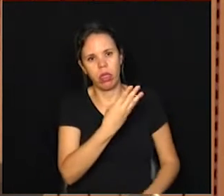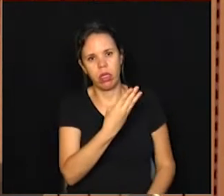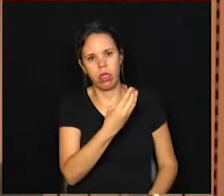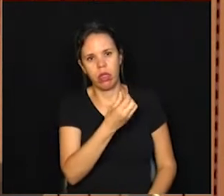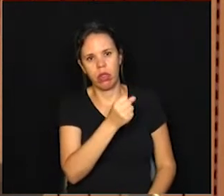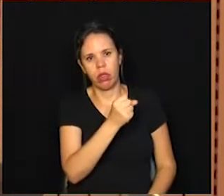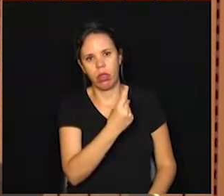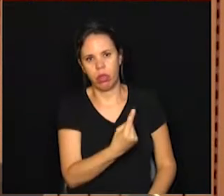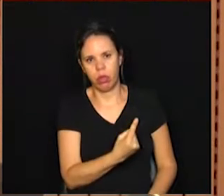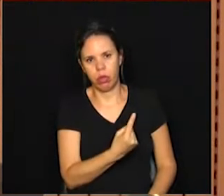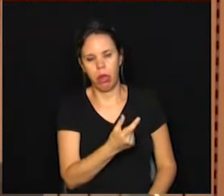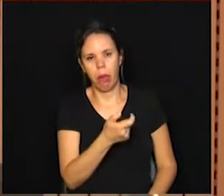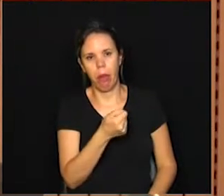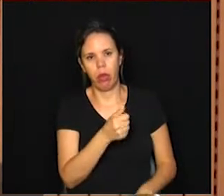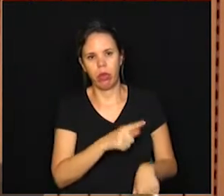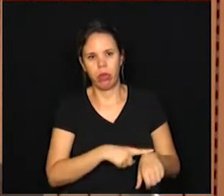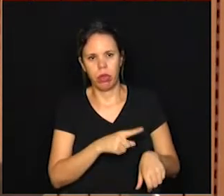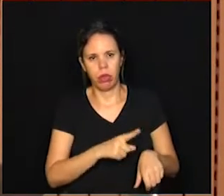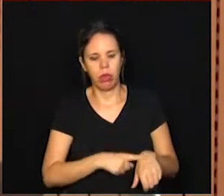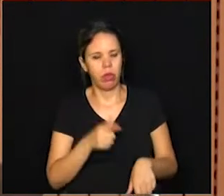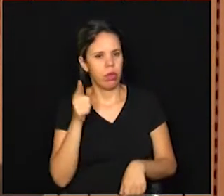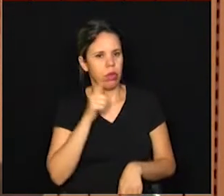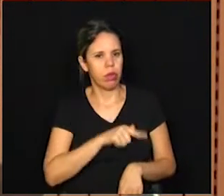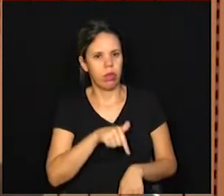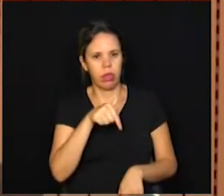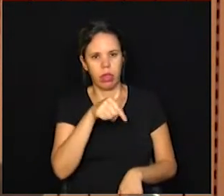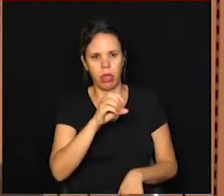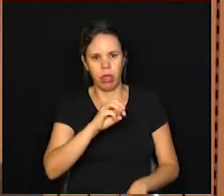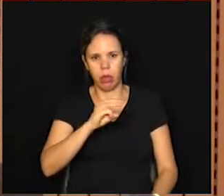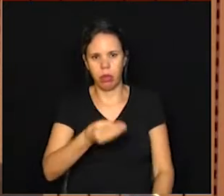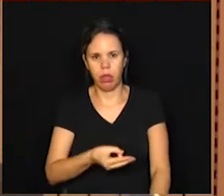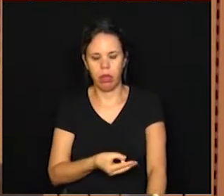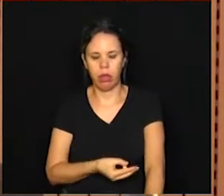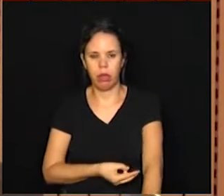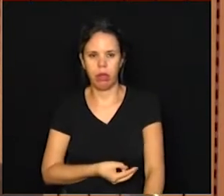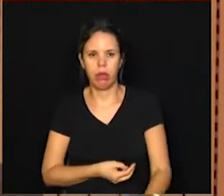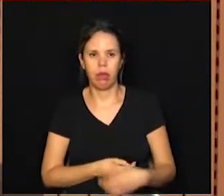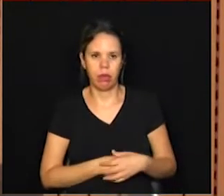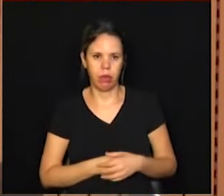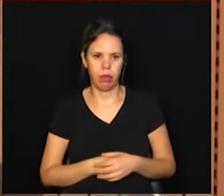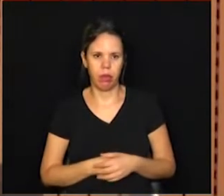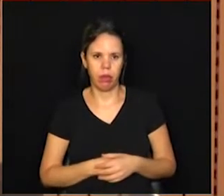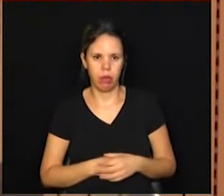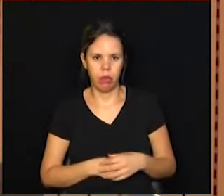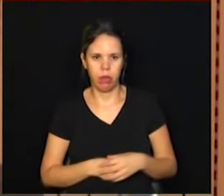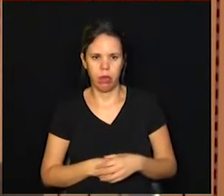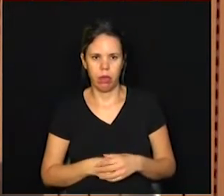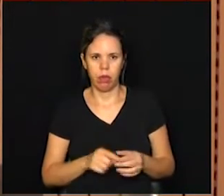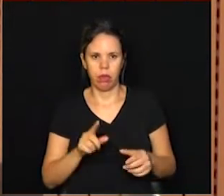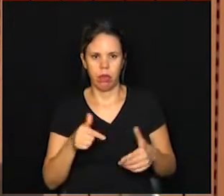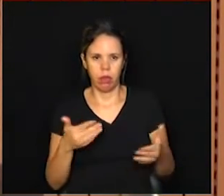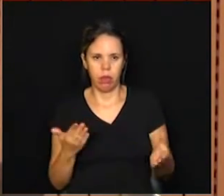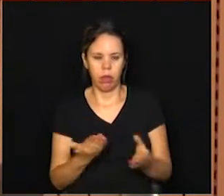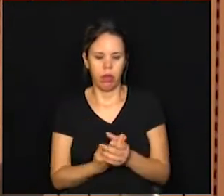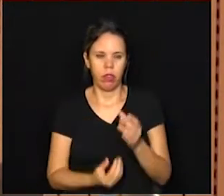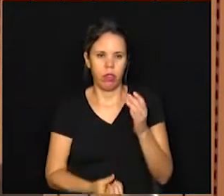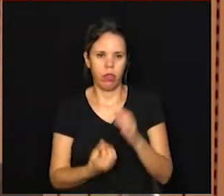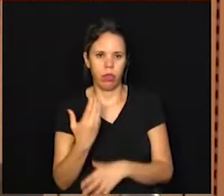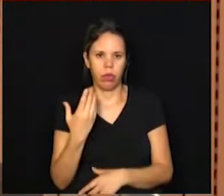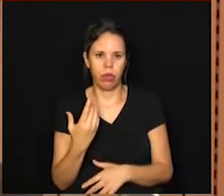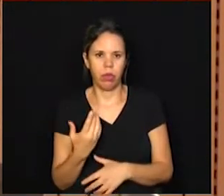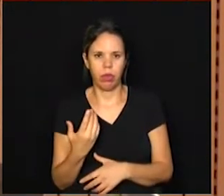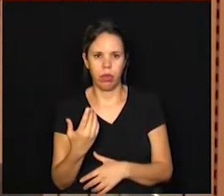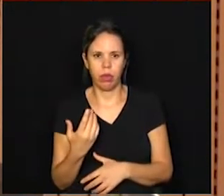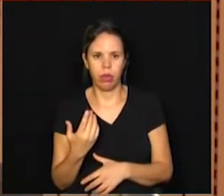em pouco tempo, ele ganhou 70 milhões graças ação dessa, originada lá